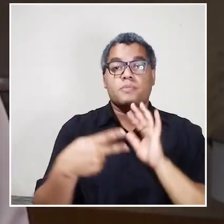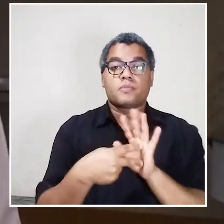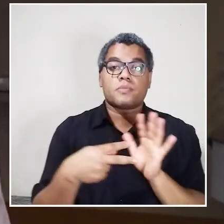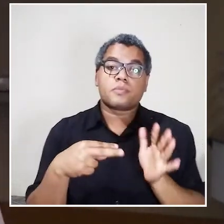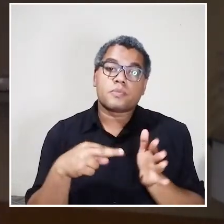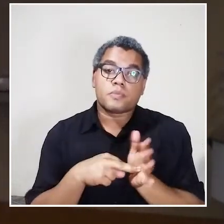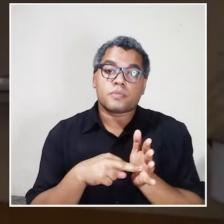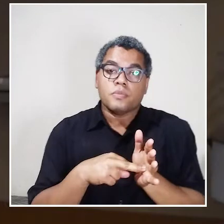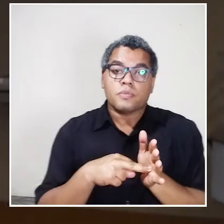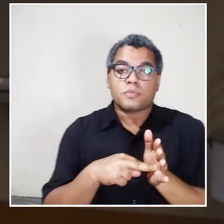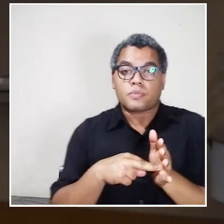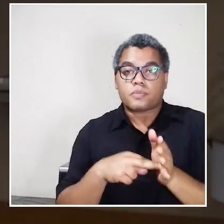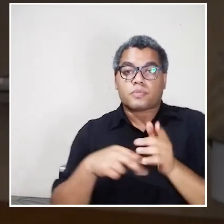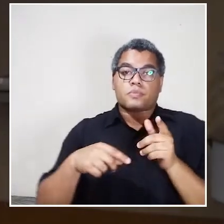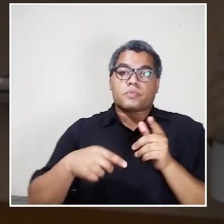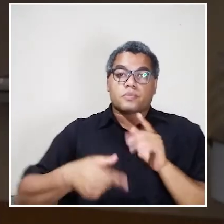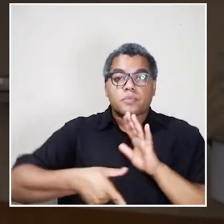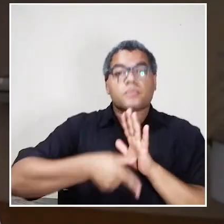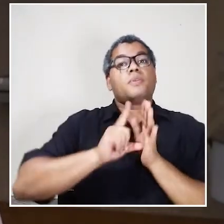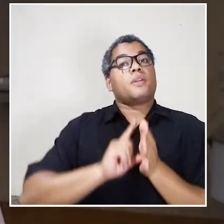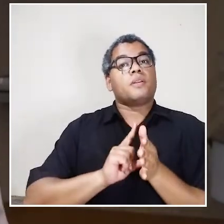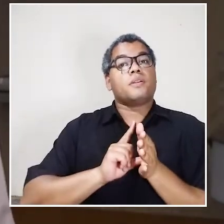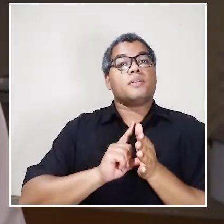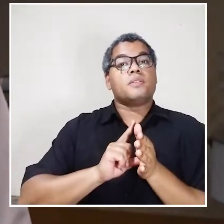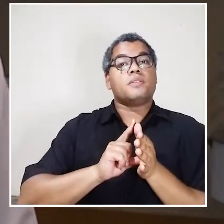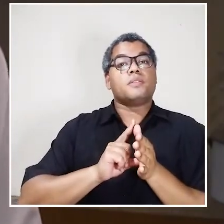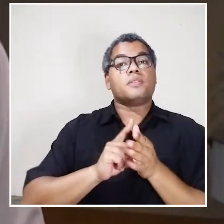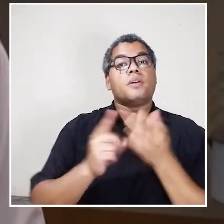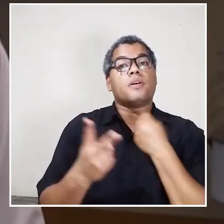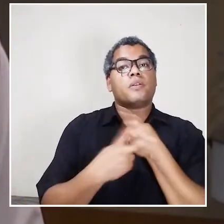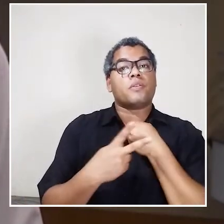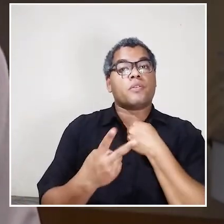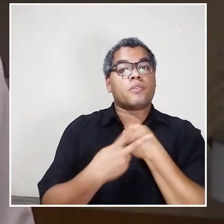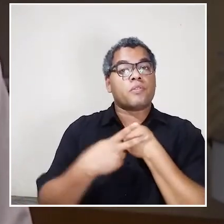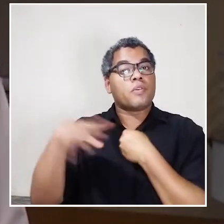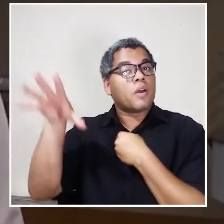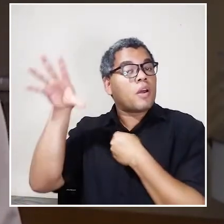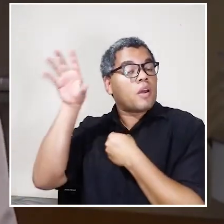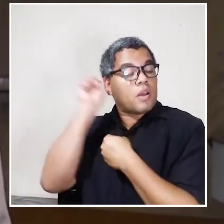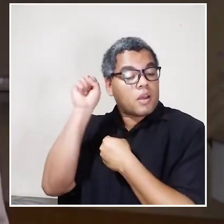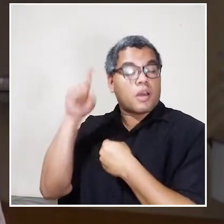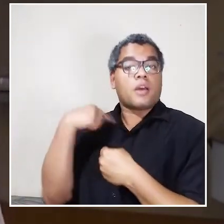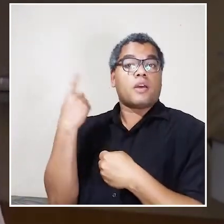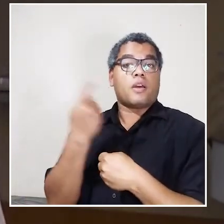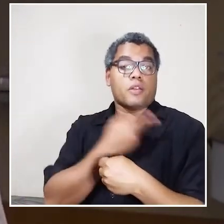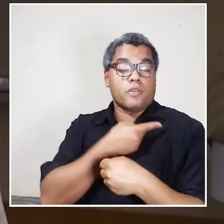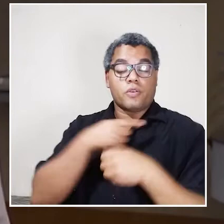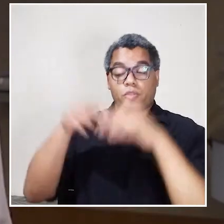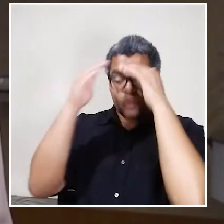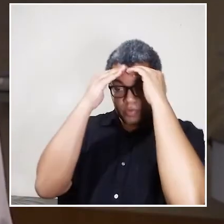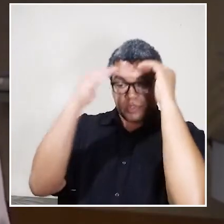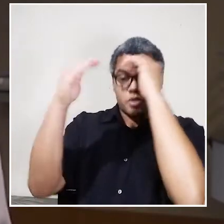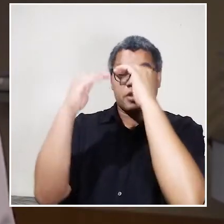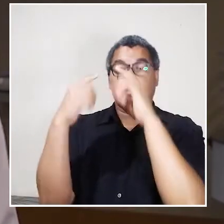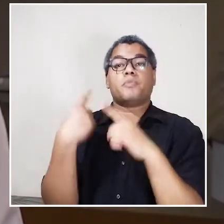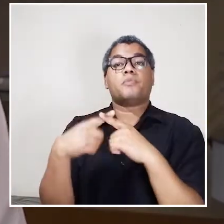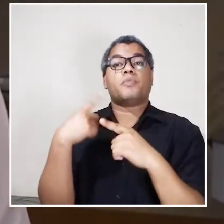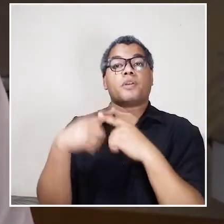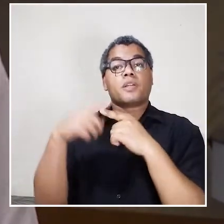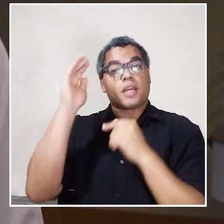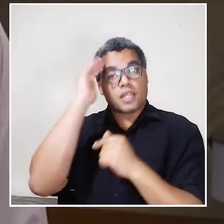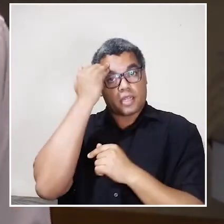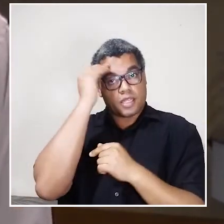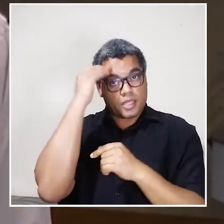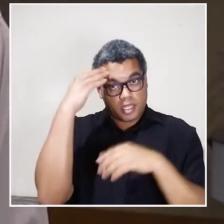constituído primariamente do verbo ouvir. A gente obedece porque a gente ouve bem. É como